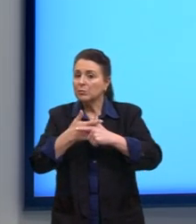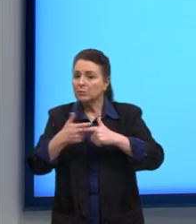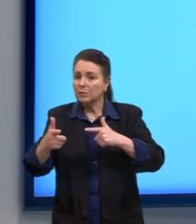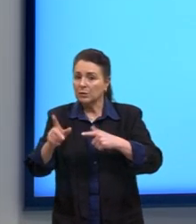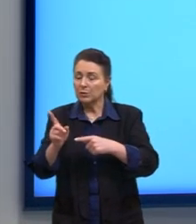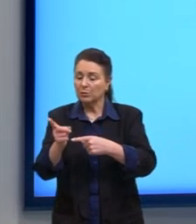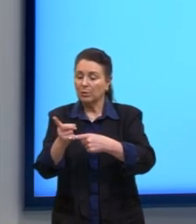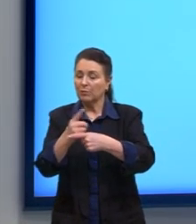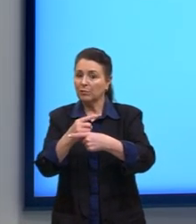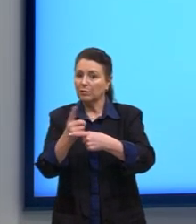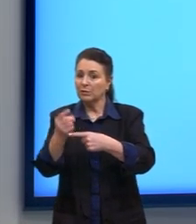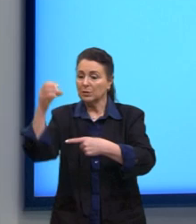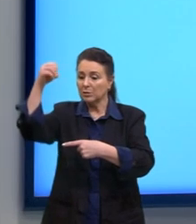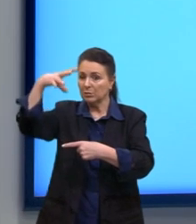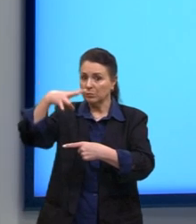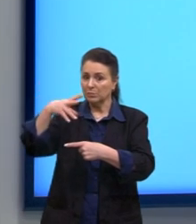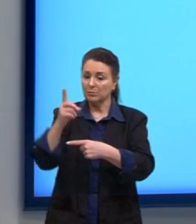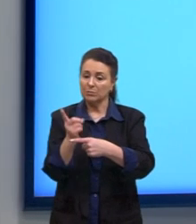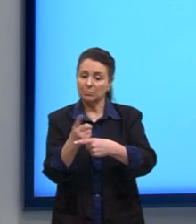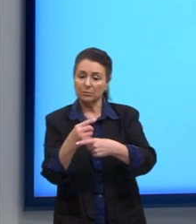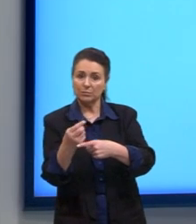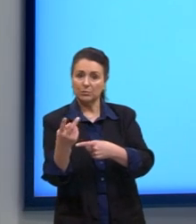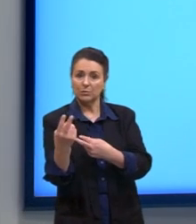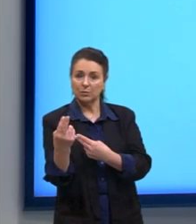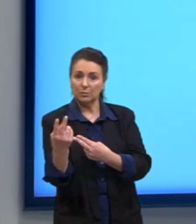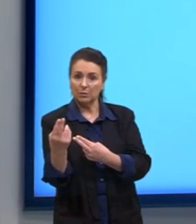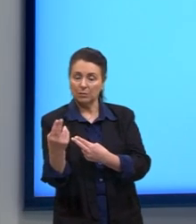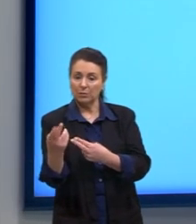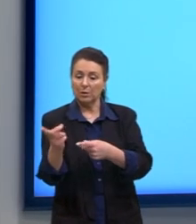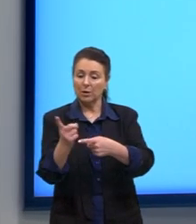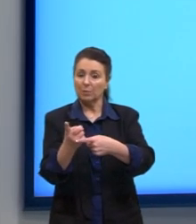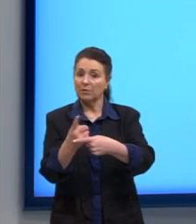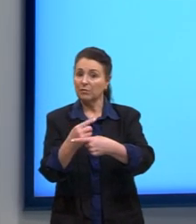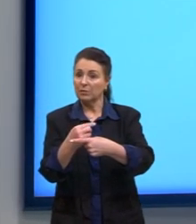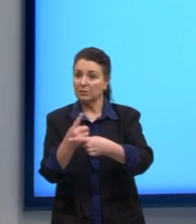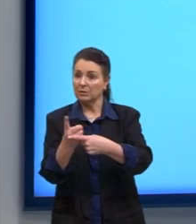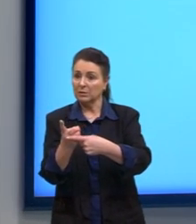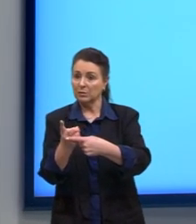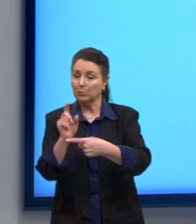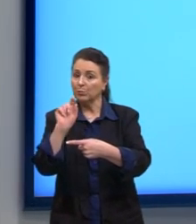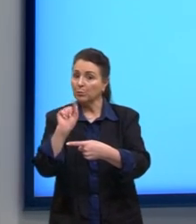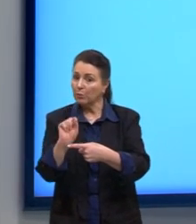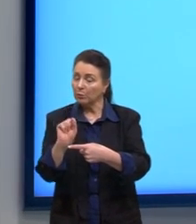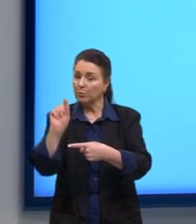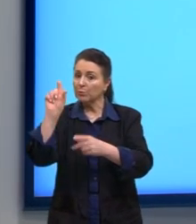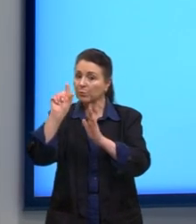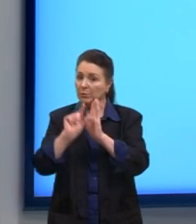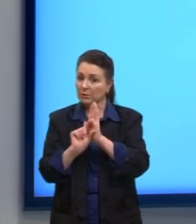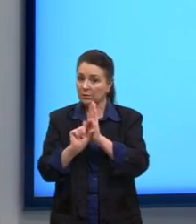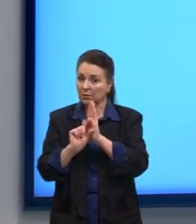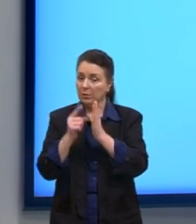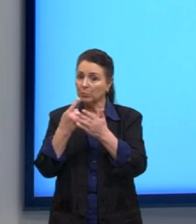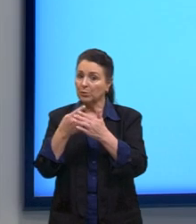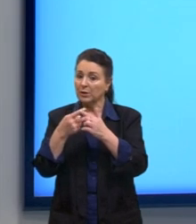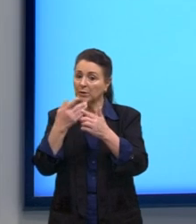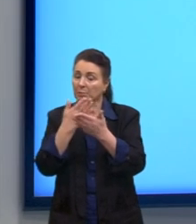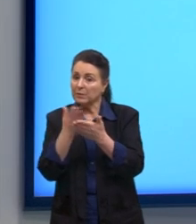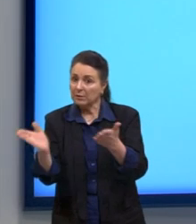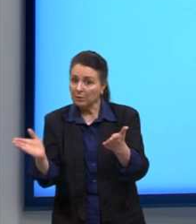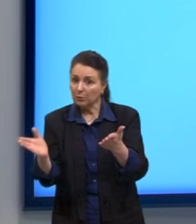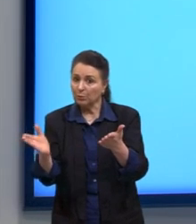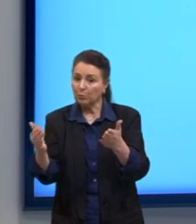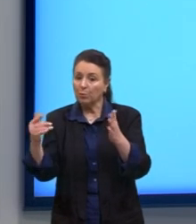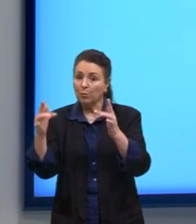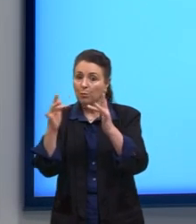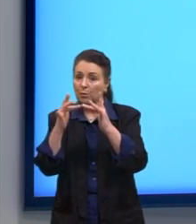por uma velocidade igual é uma velocidade um pouco menor aqui porque ele perdeu né velocidade ao entrar no ar